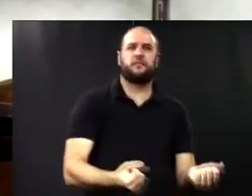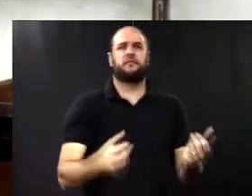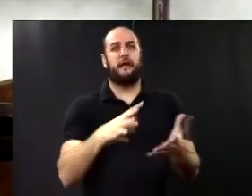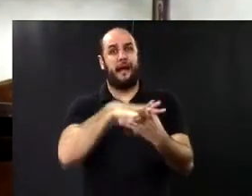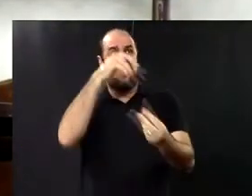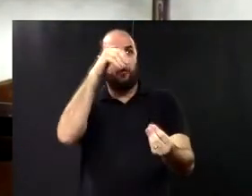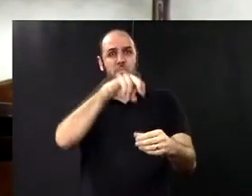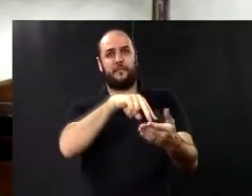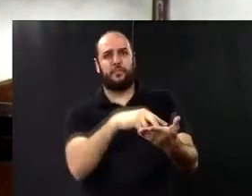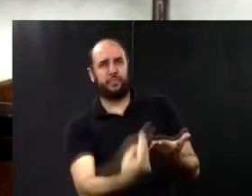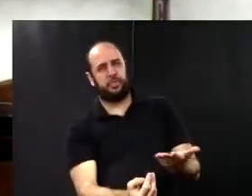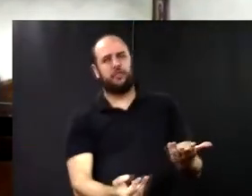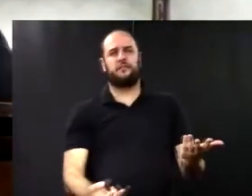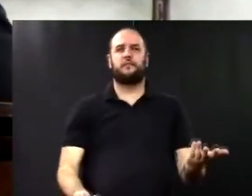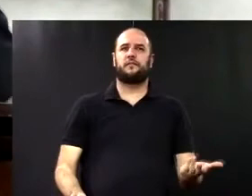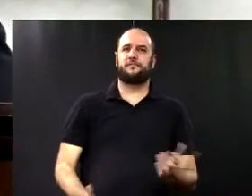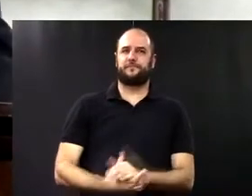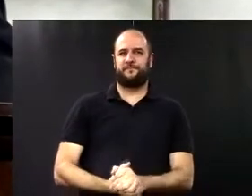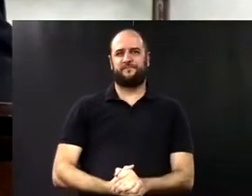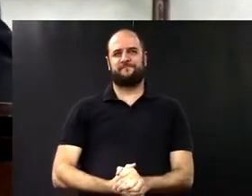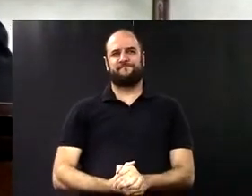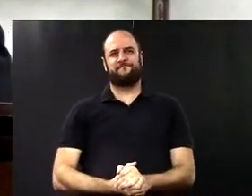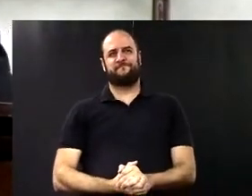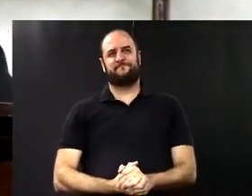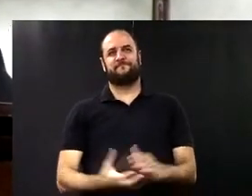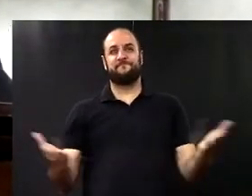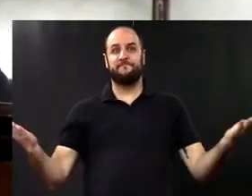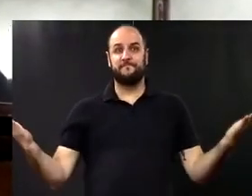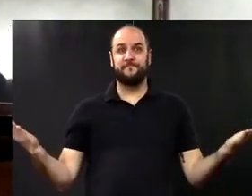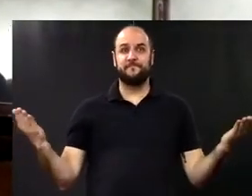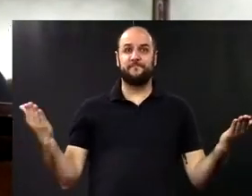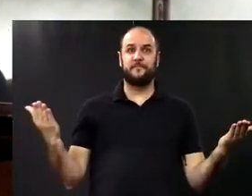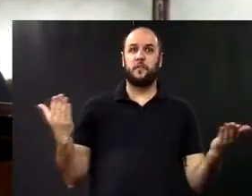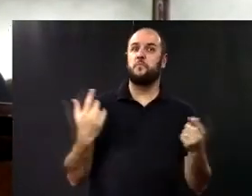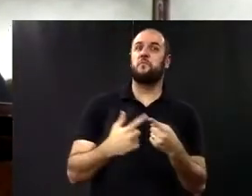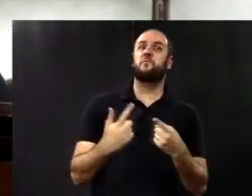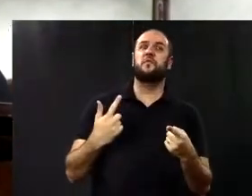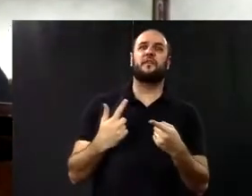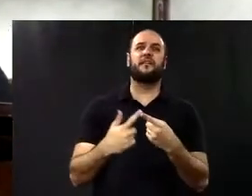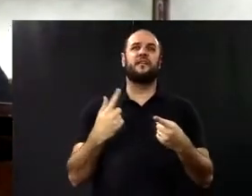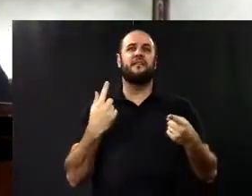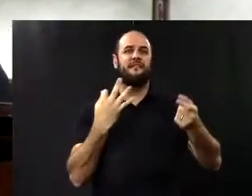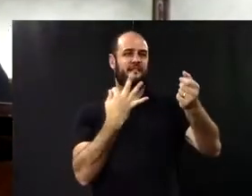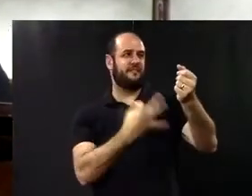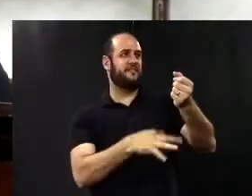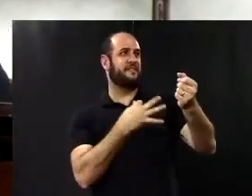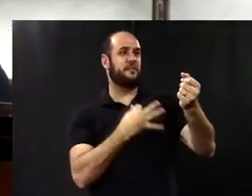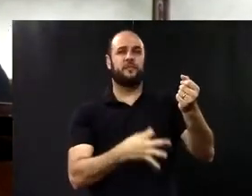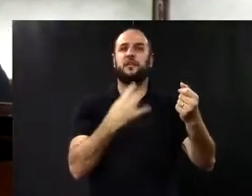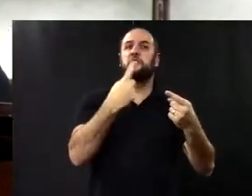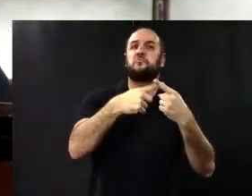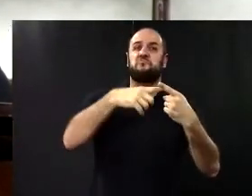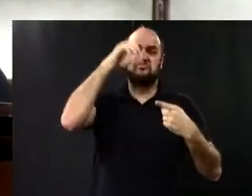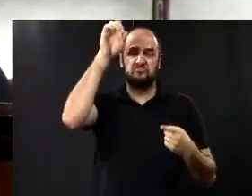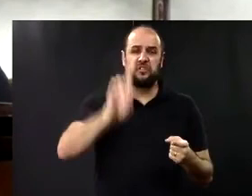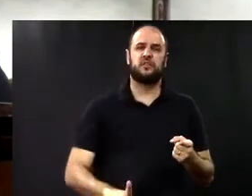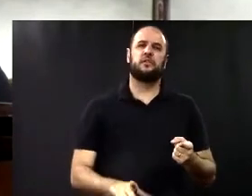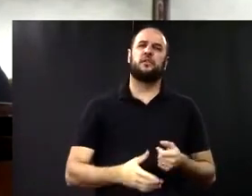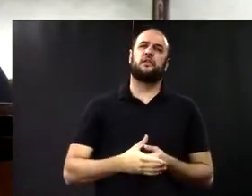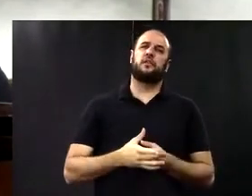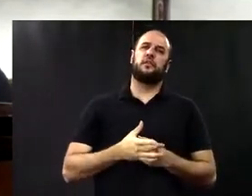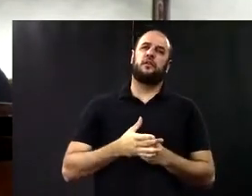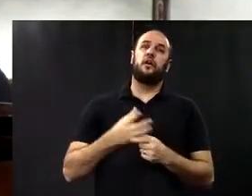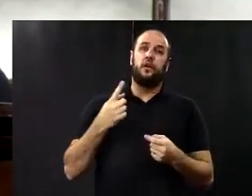almas. Queridos, por que a disciplina? Porque a disciplina,